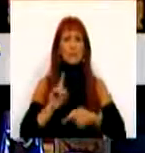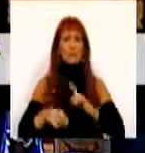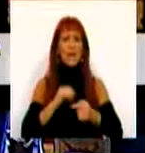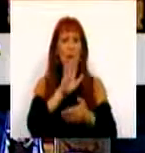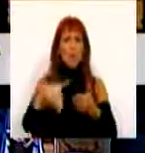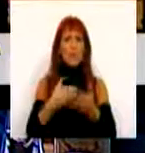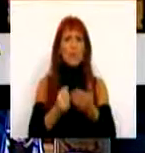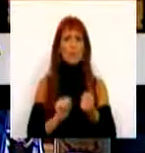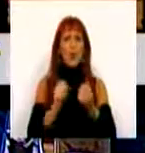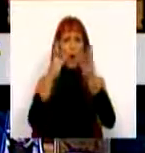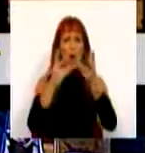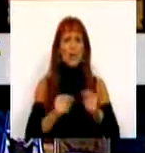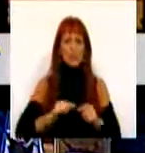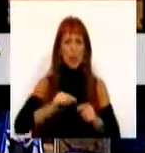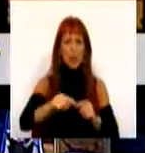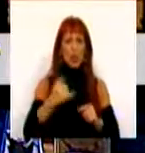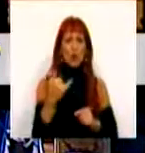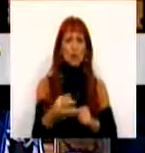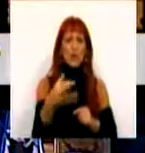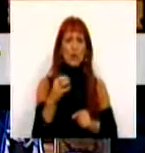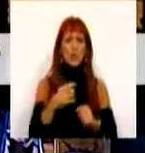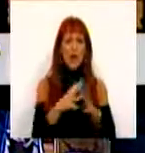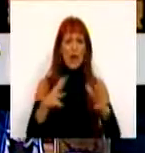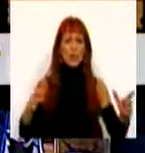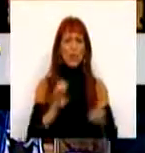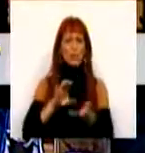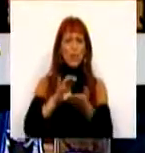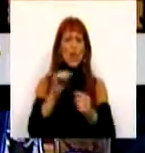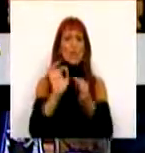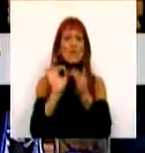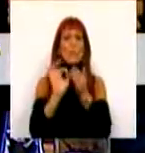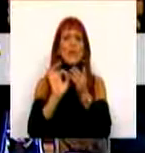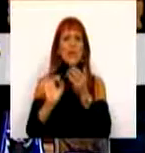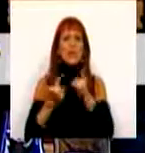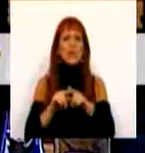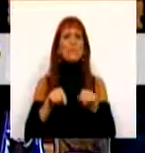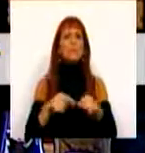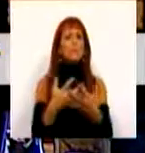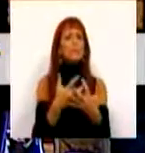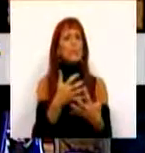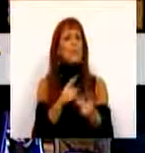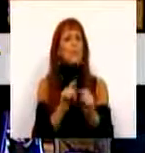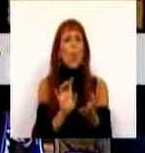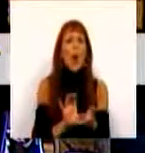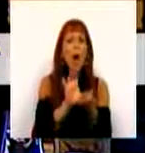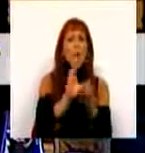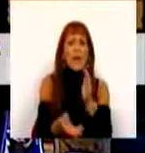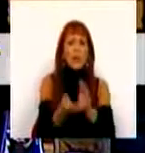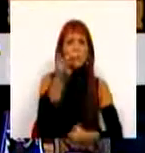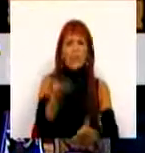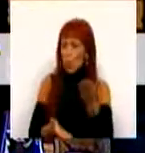à proposta de orçamento para 2018, o crescimento das dotações específicas, onde se destaca o aumento face